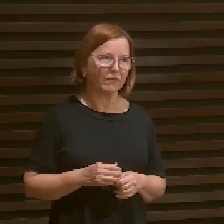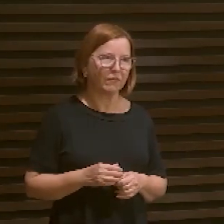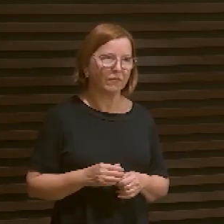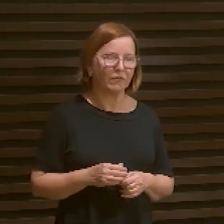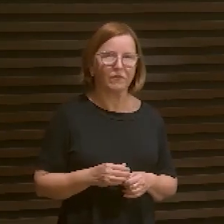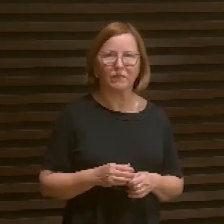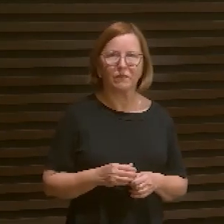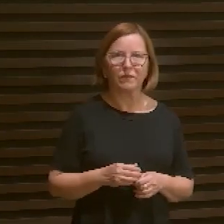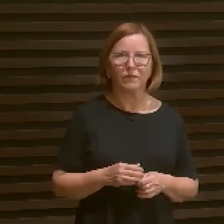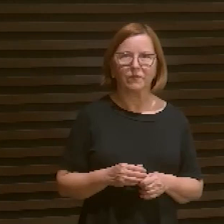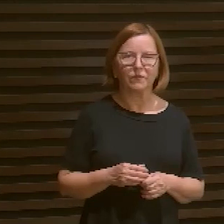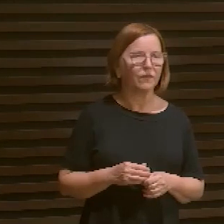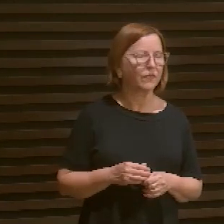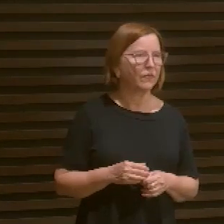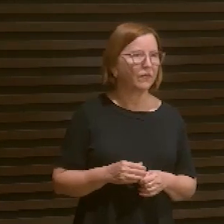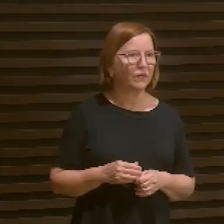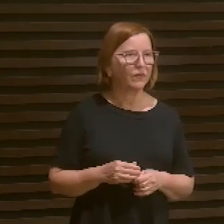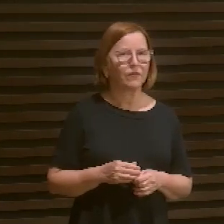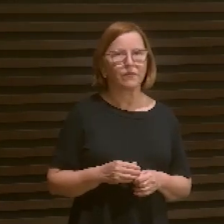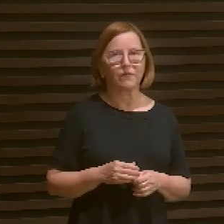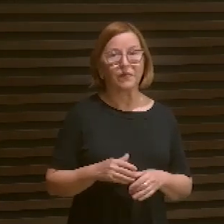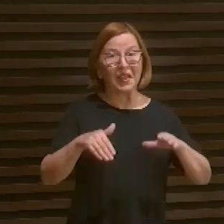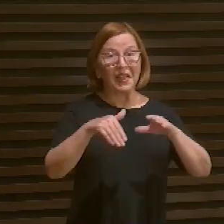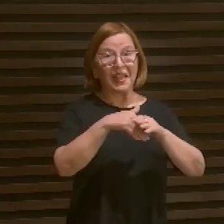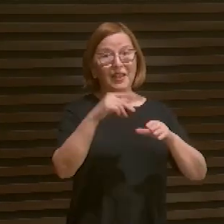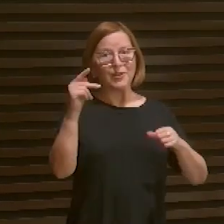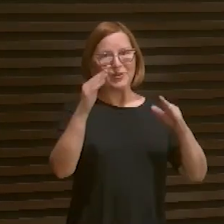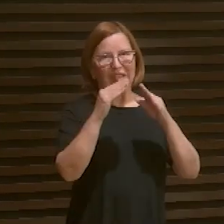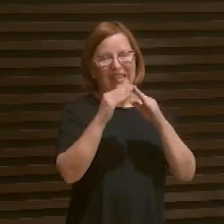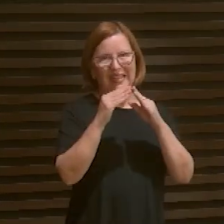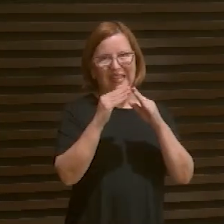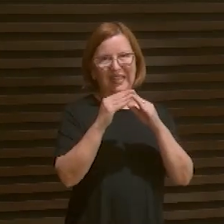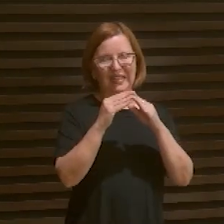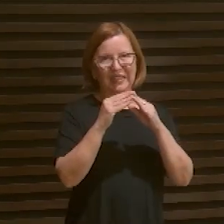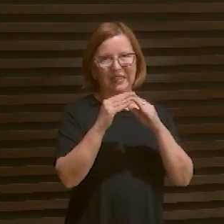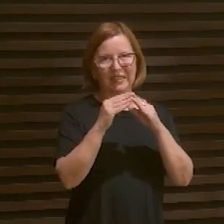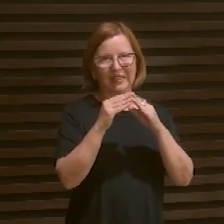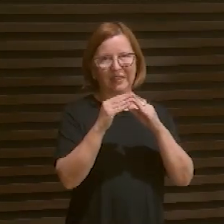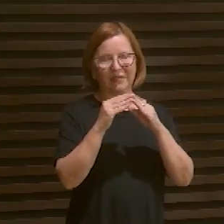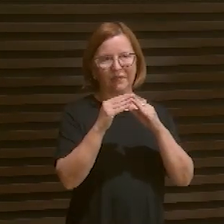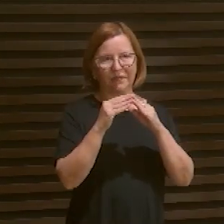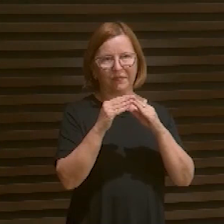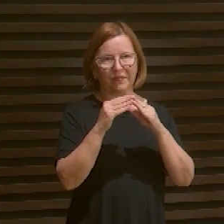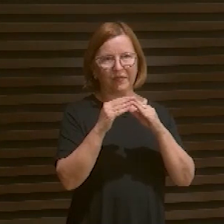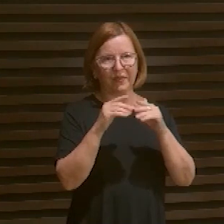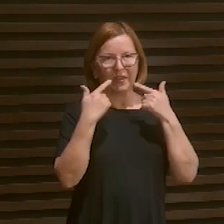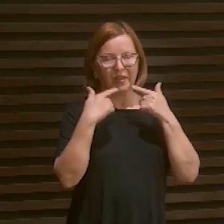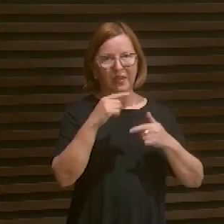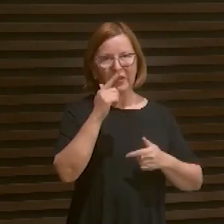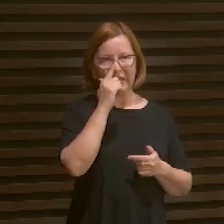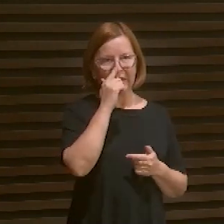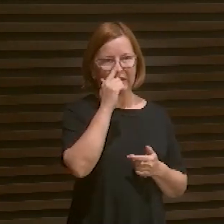sobre essa preposição aí que está diz em sua casa, a preposição epi, no grego, dá mais a